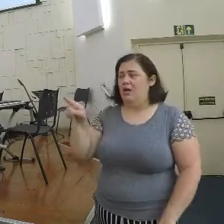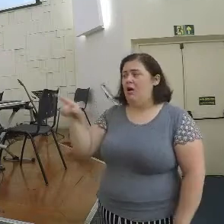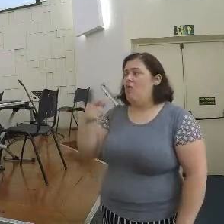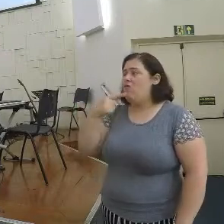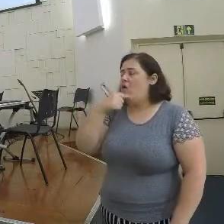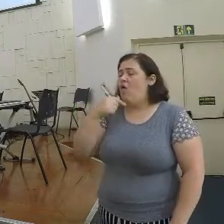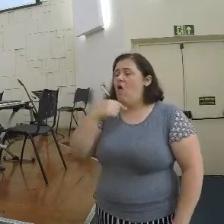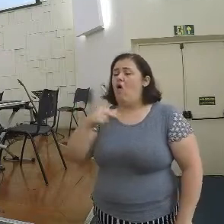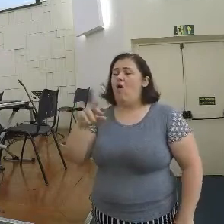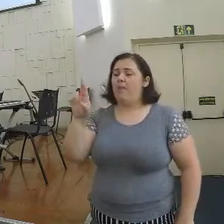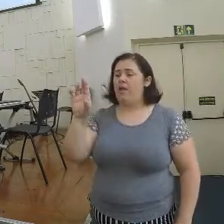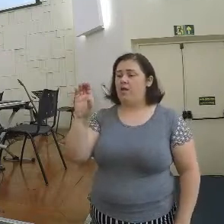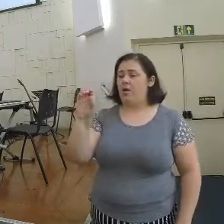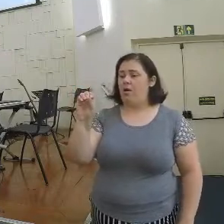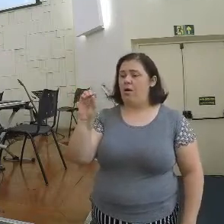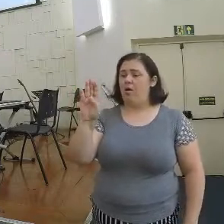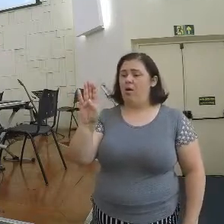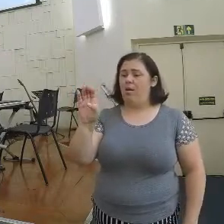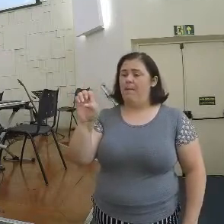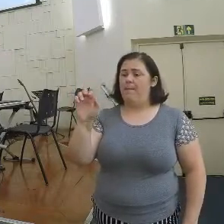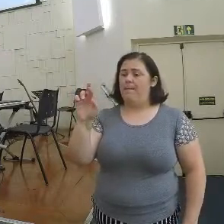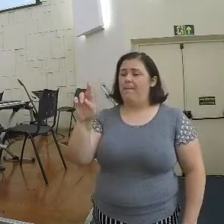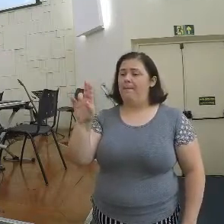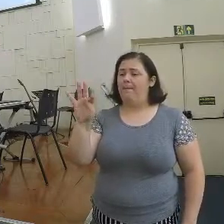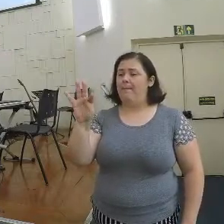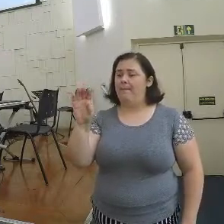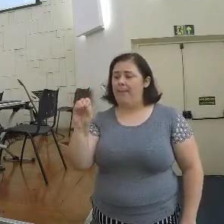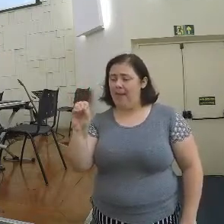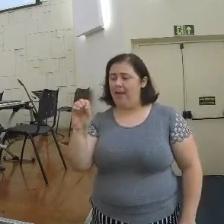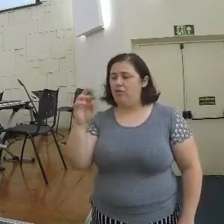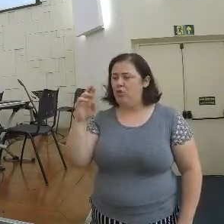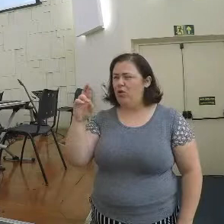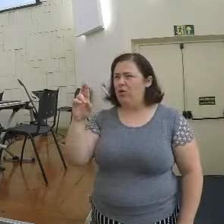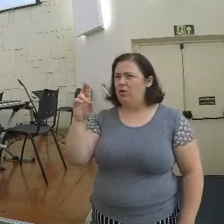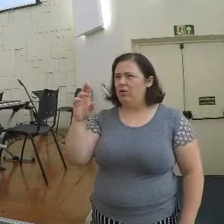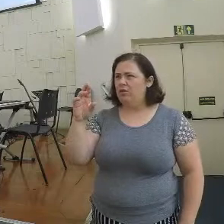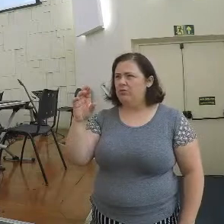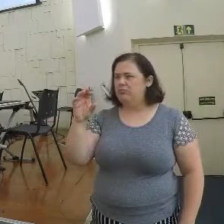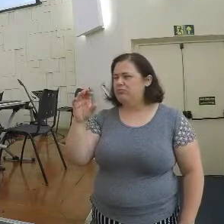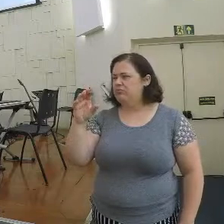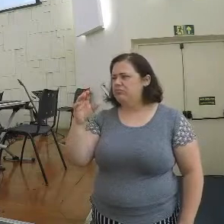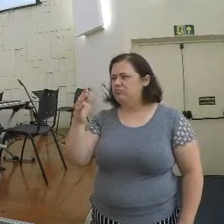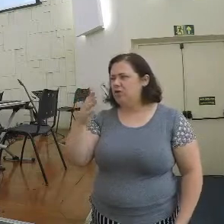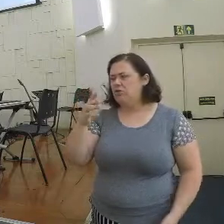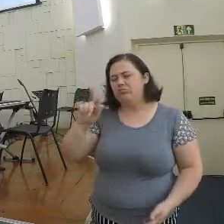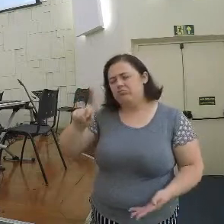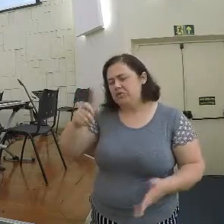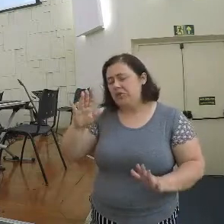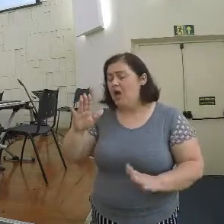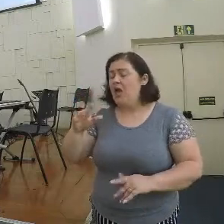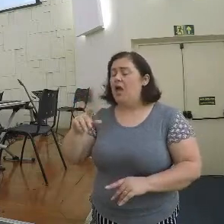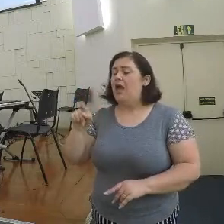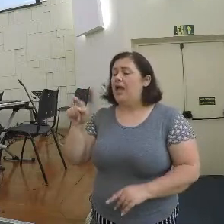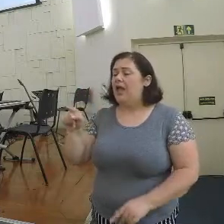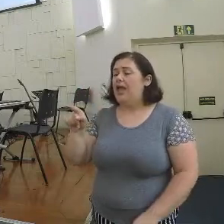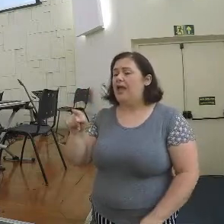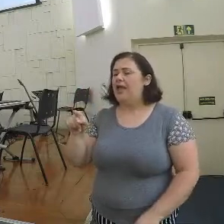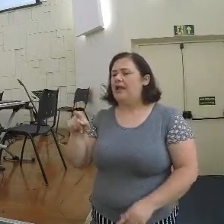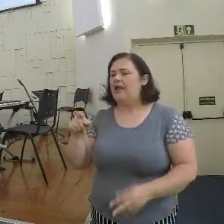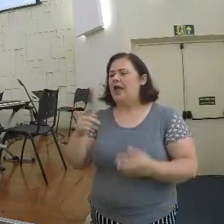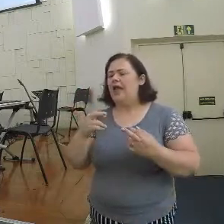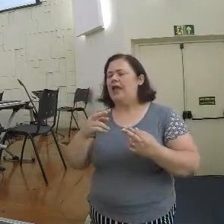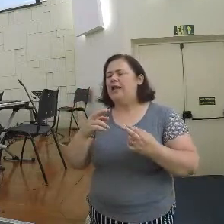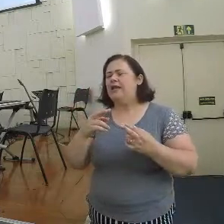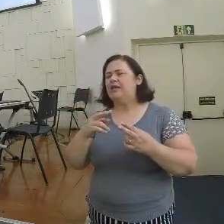administração, ou um telefonema dos tesoureiros, o Miqueias ou o Anselmo, dizendo: meu irmão, por que você não entregou? Isso nunca vai acontecer, por